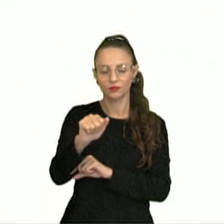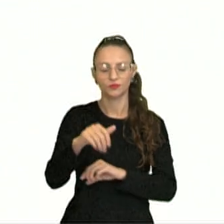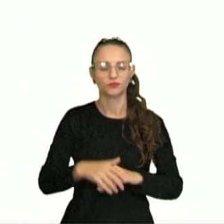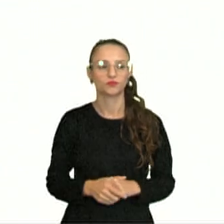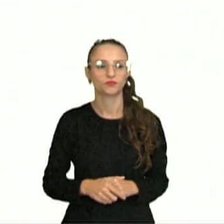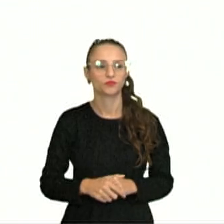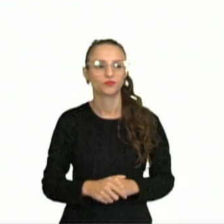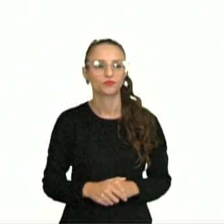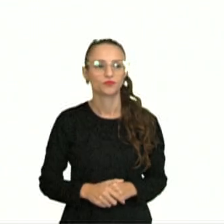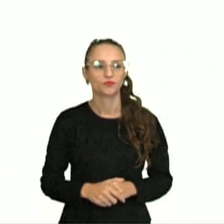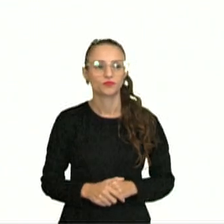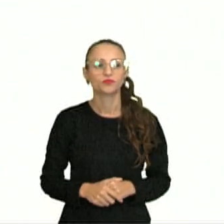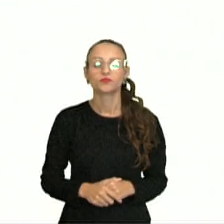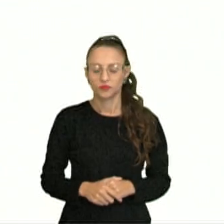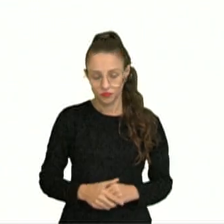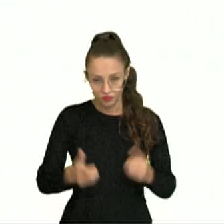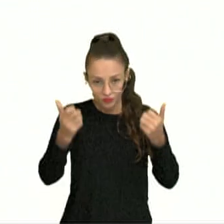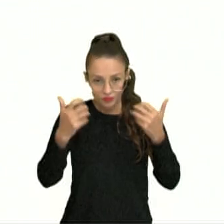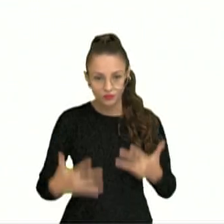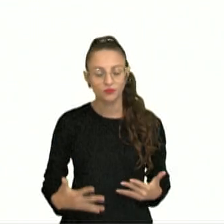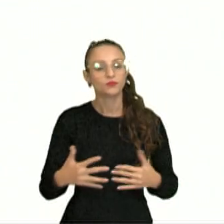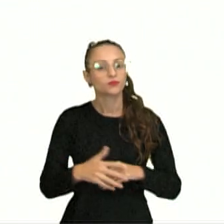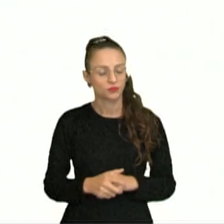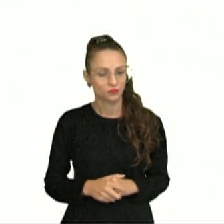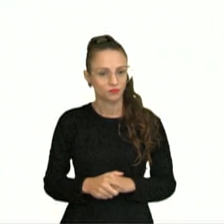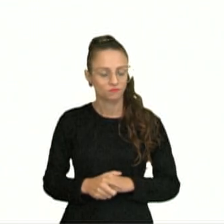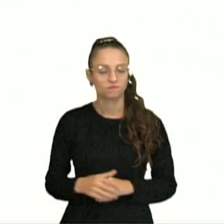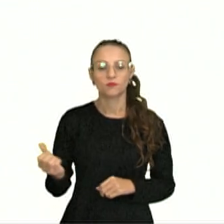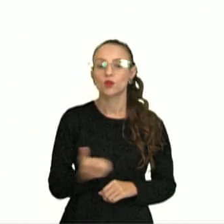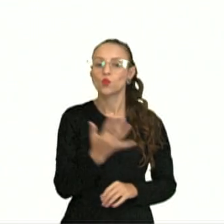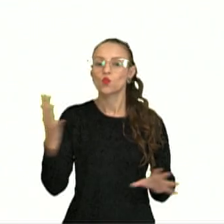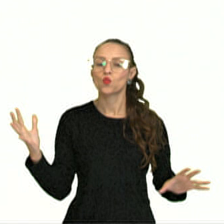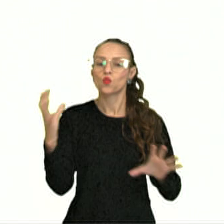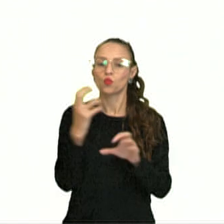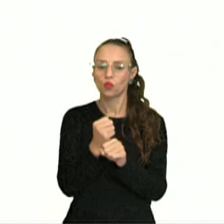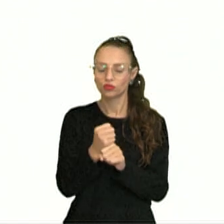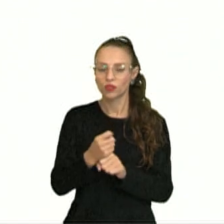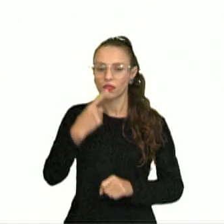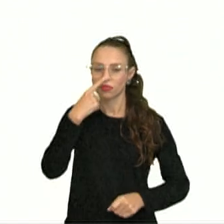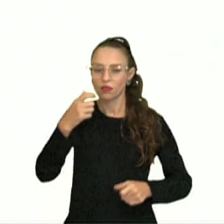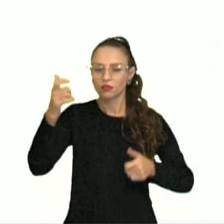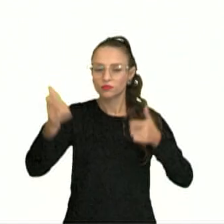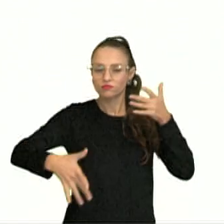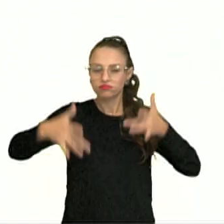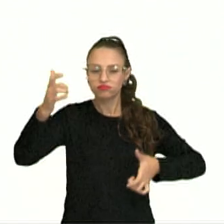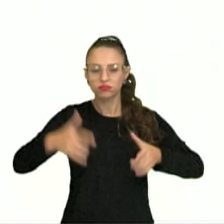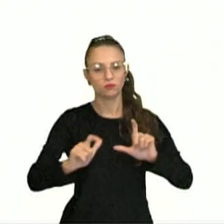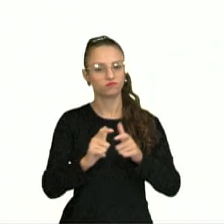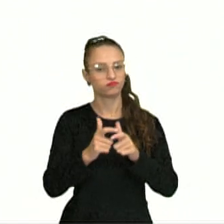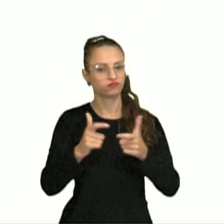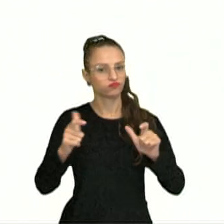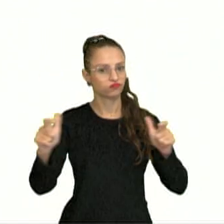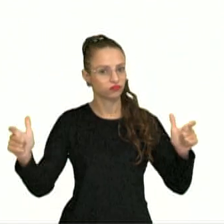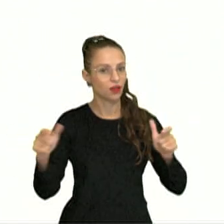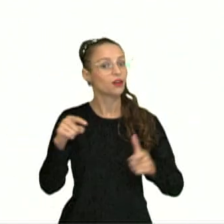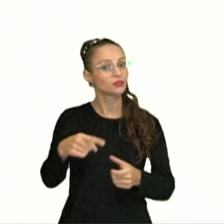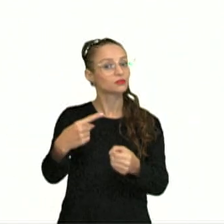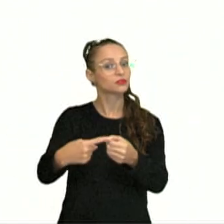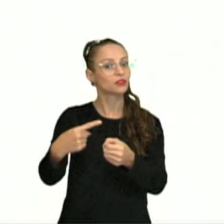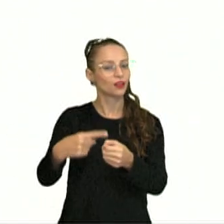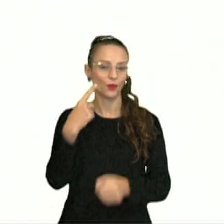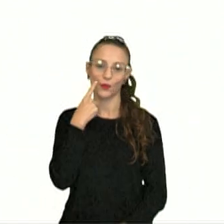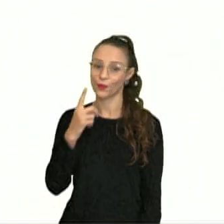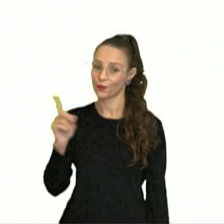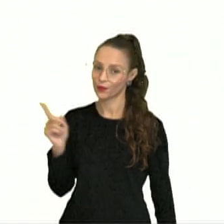para isso. Diz o seguinte, a quantidade total de lixo aumentou na cidade. Olha, agora já sabemos,